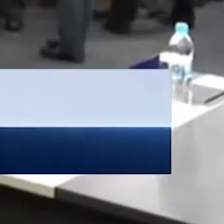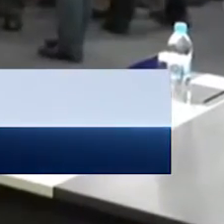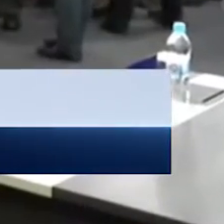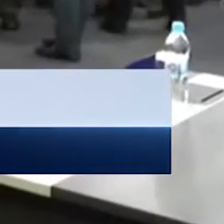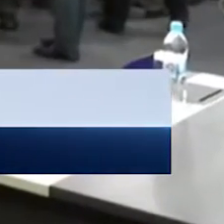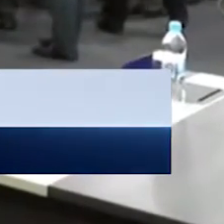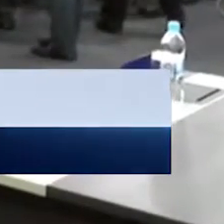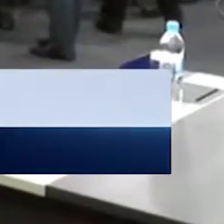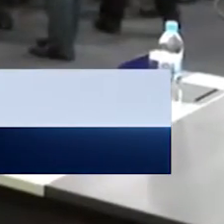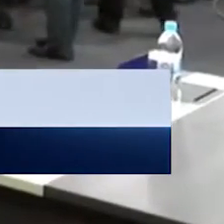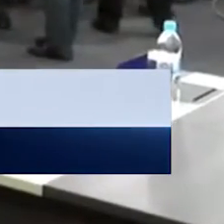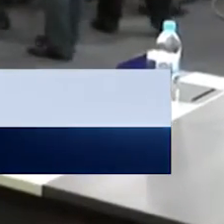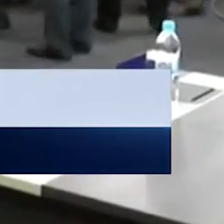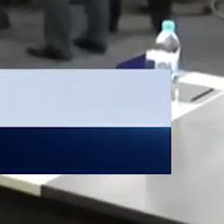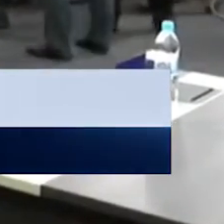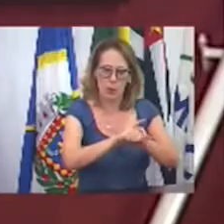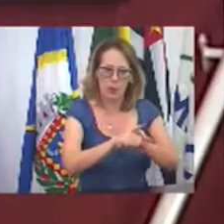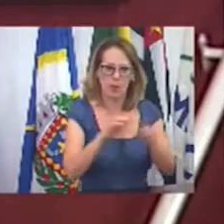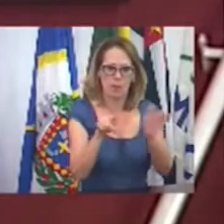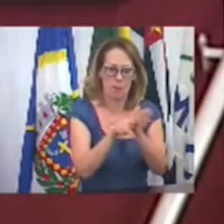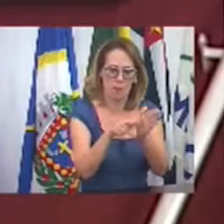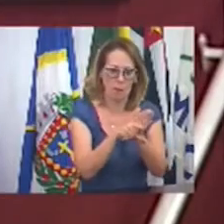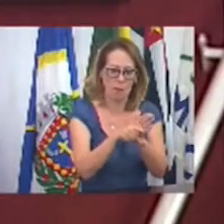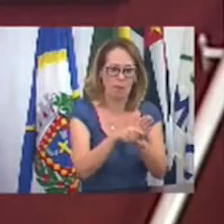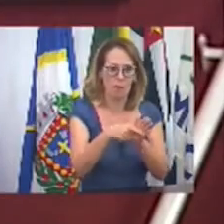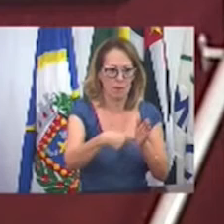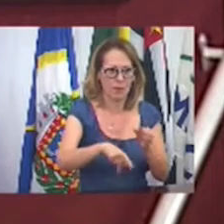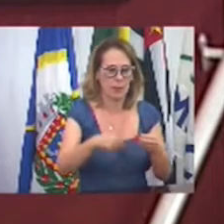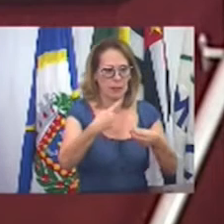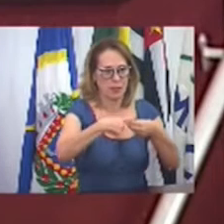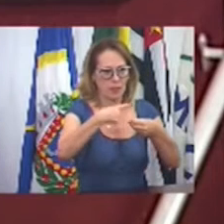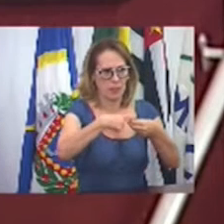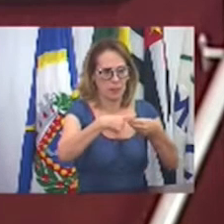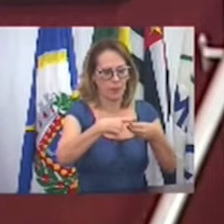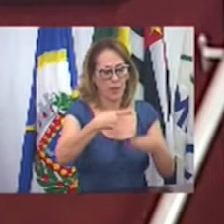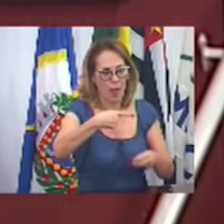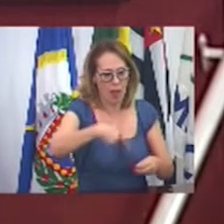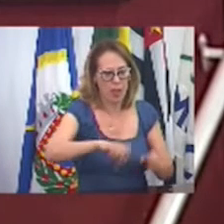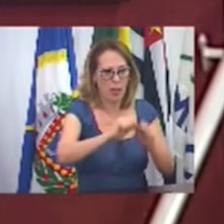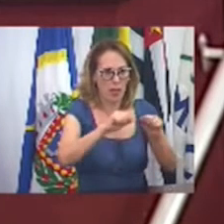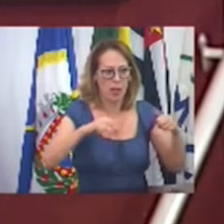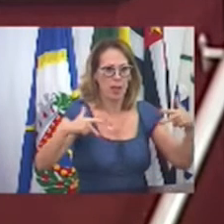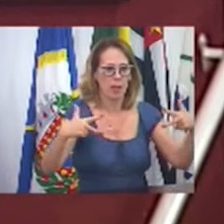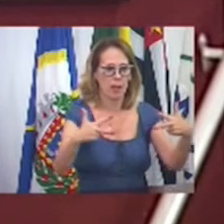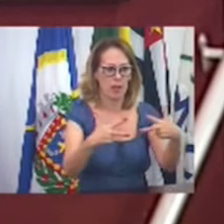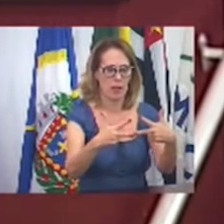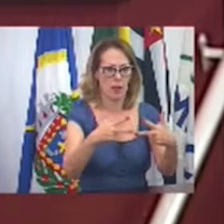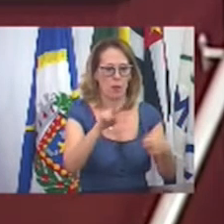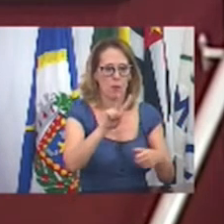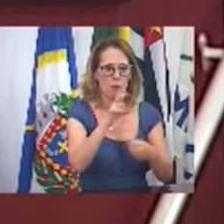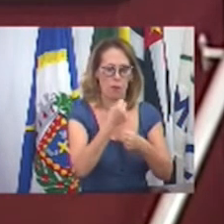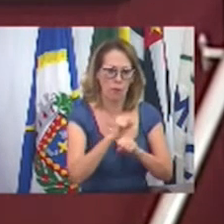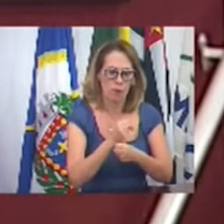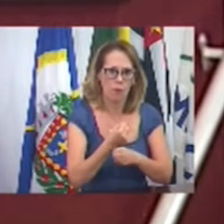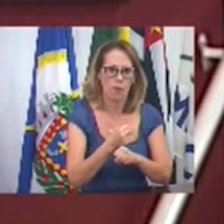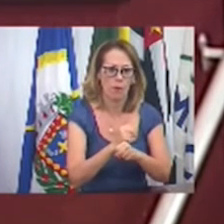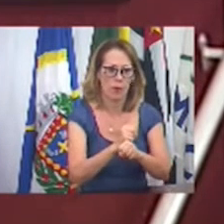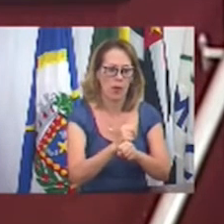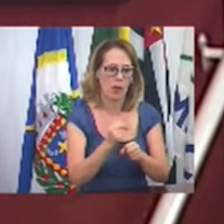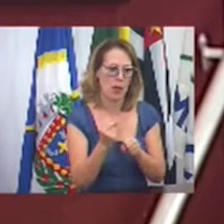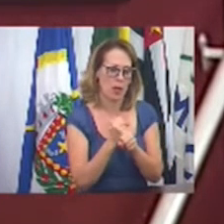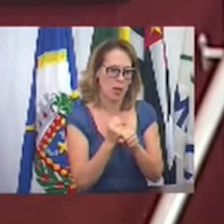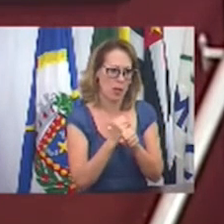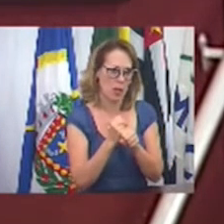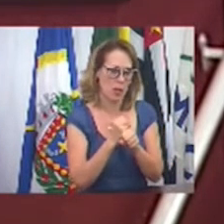serviços prestados à população de Votuporanga. A Câmara Municipal de Votuporanga tem se pautado nos últimos anos